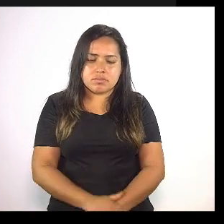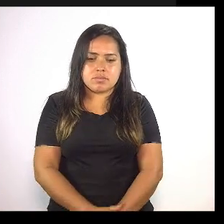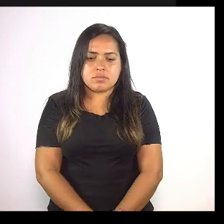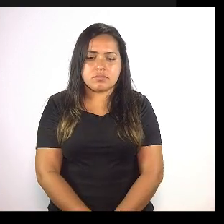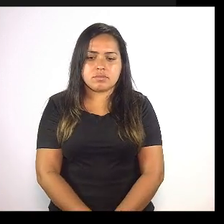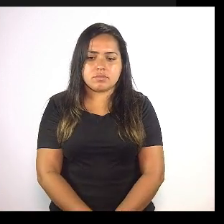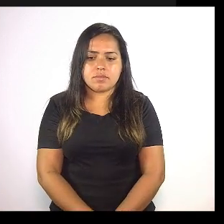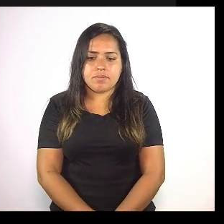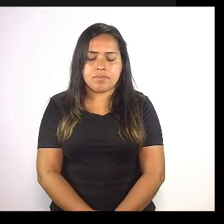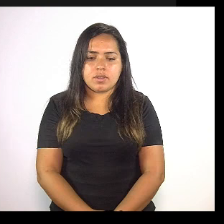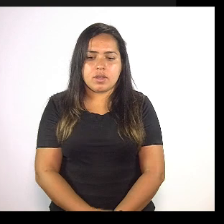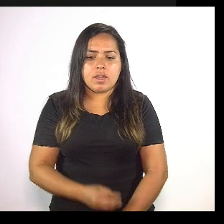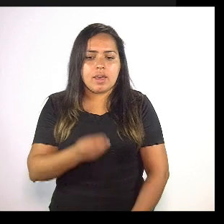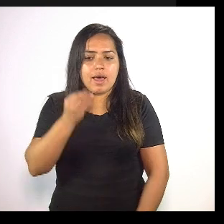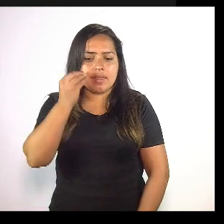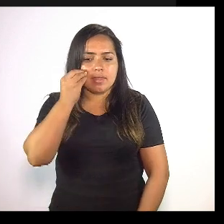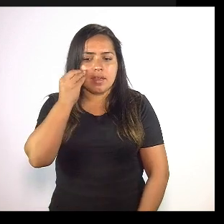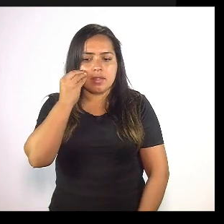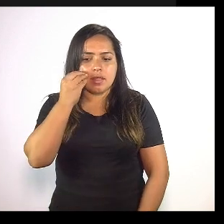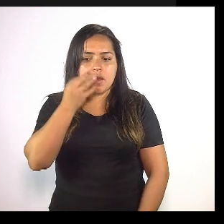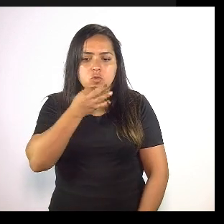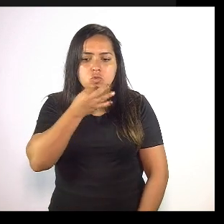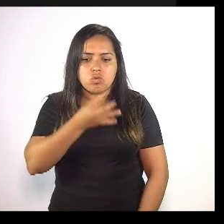Fecha o som.